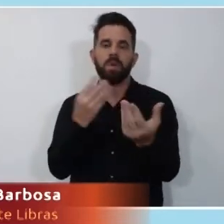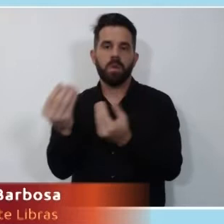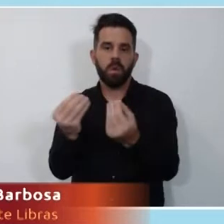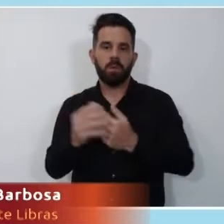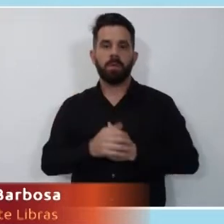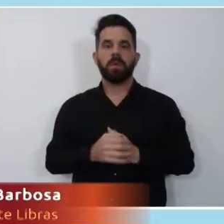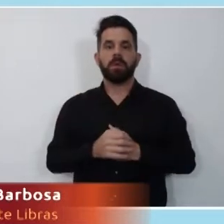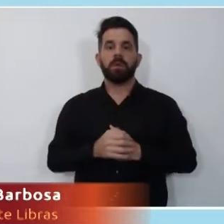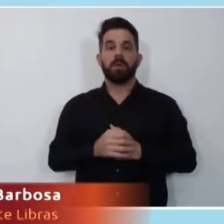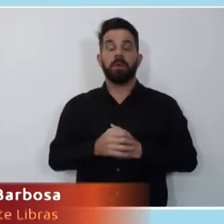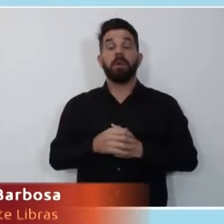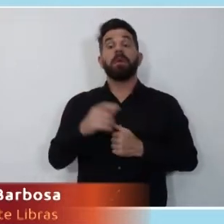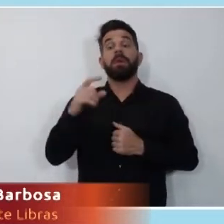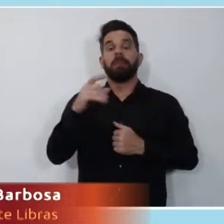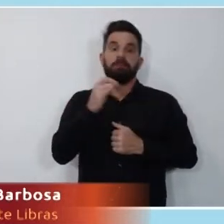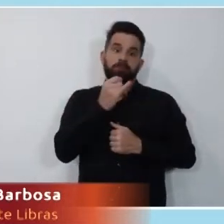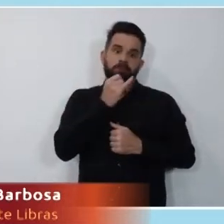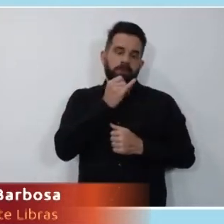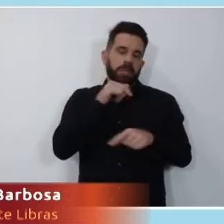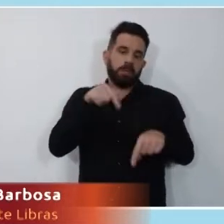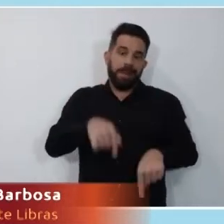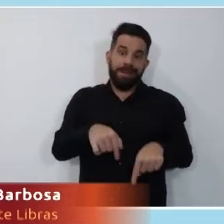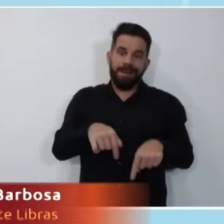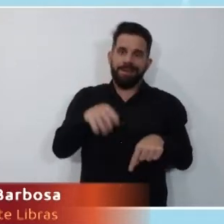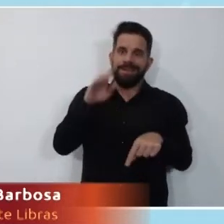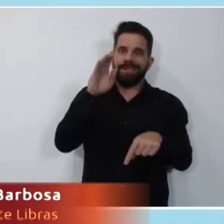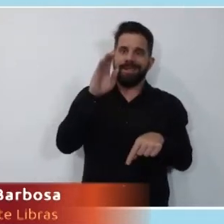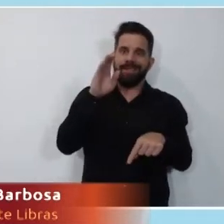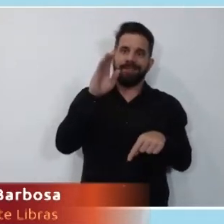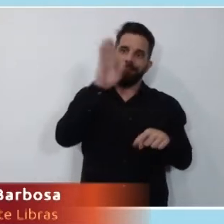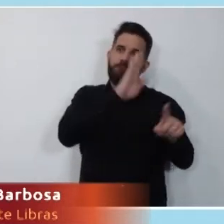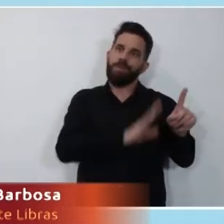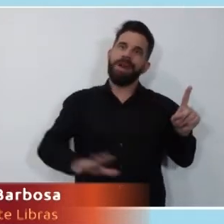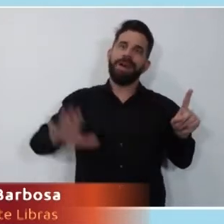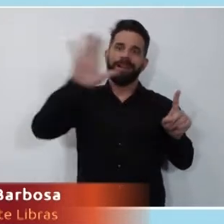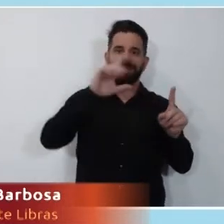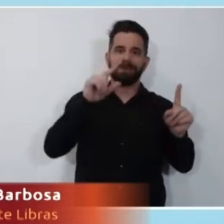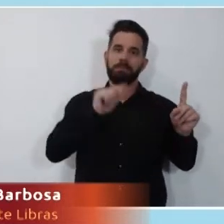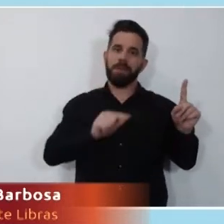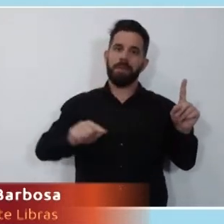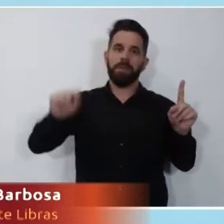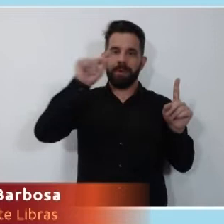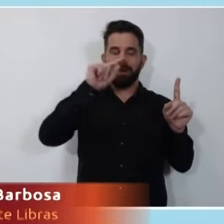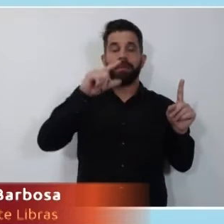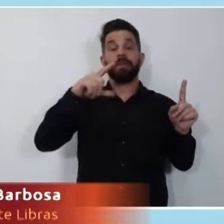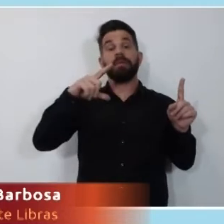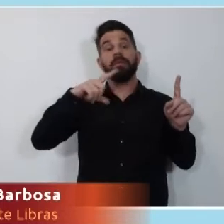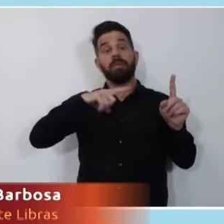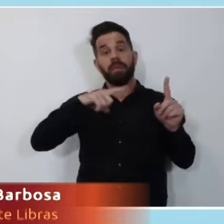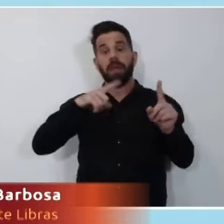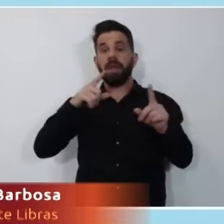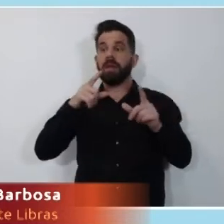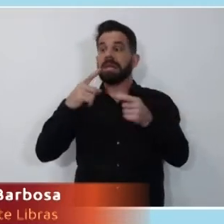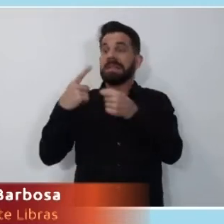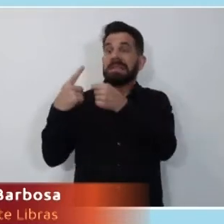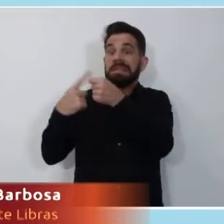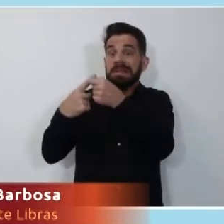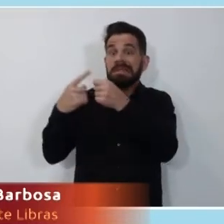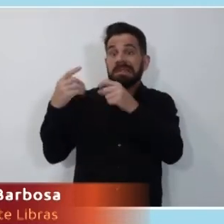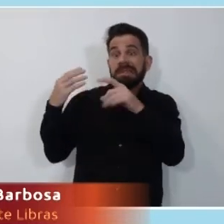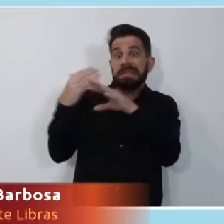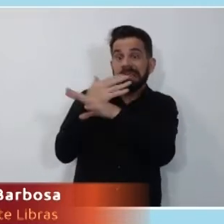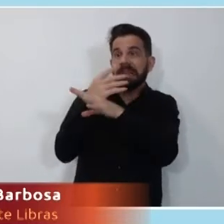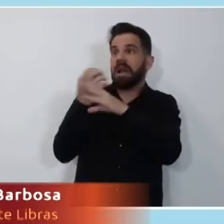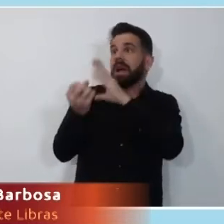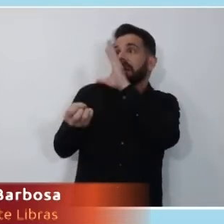cidades para carros. E o nosso plano de mobilidade está mostrando que mais de 70% das pessoas se locomovem fora do carro, ou de